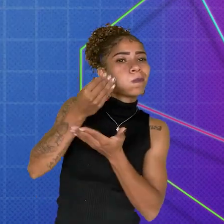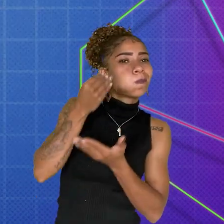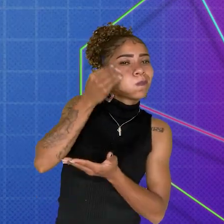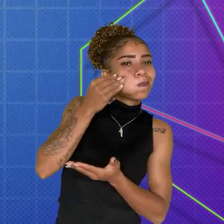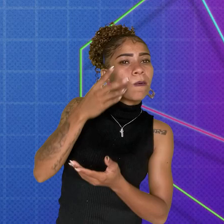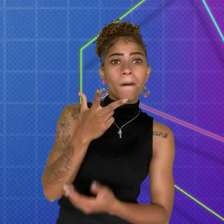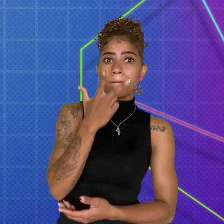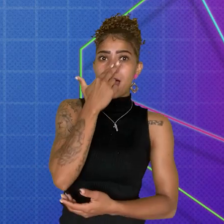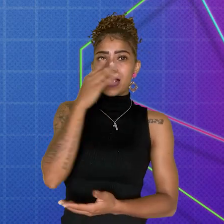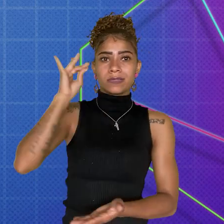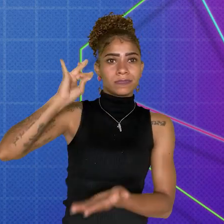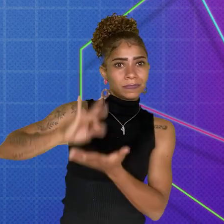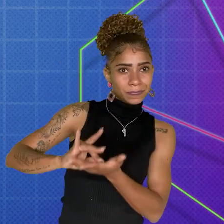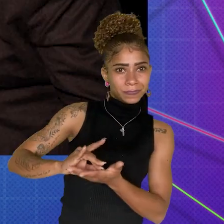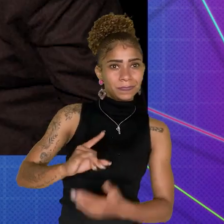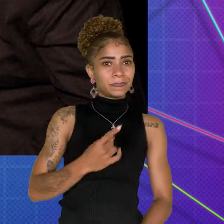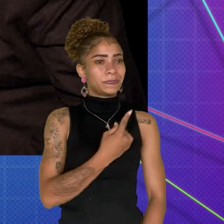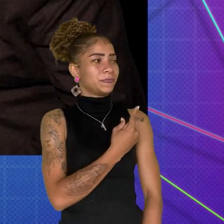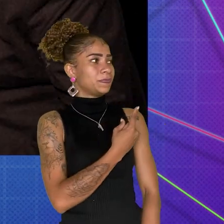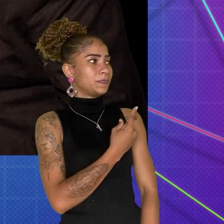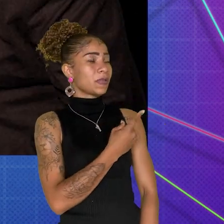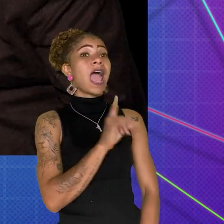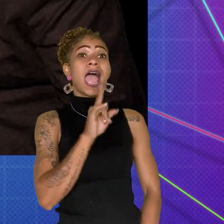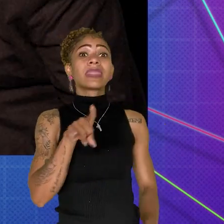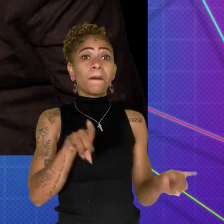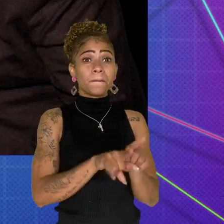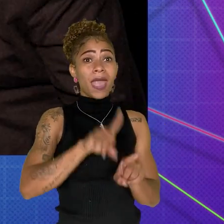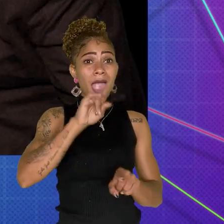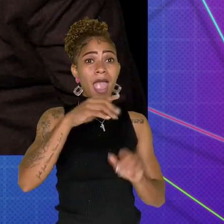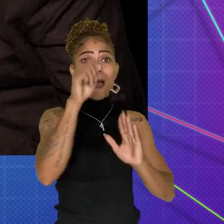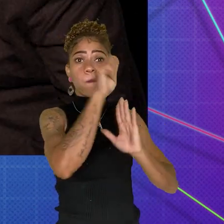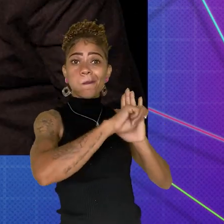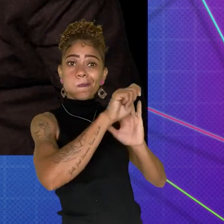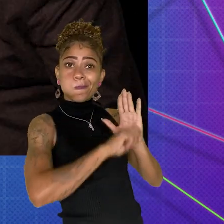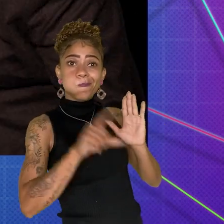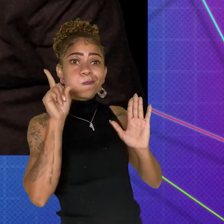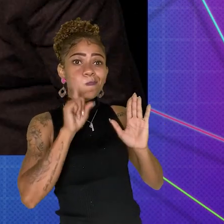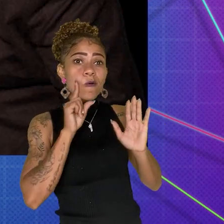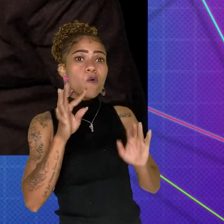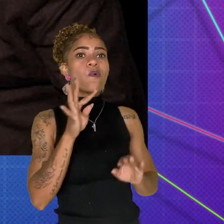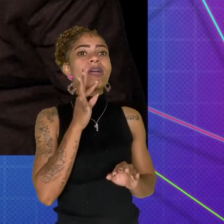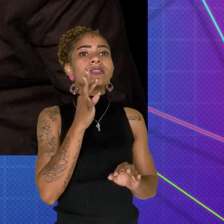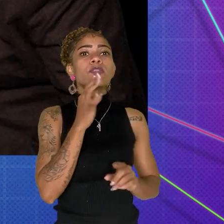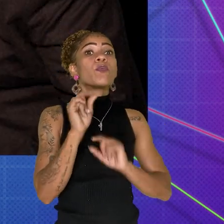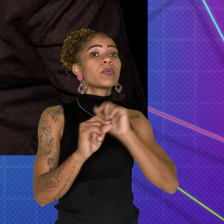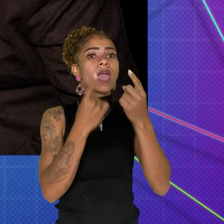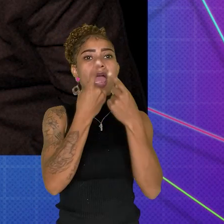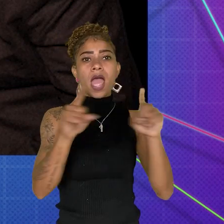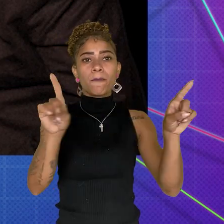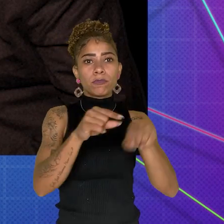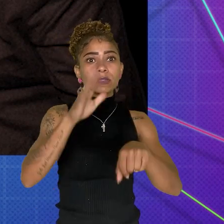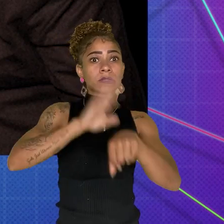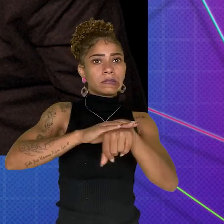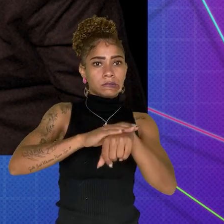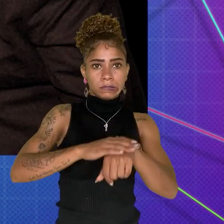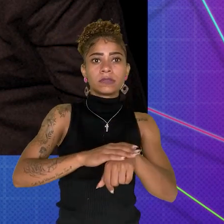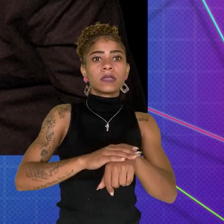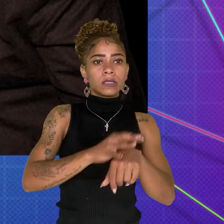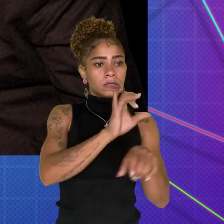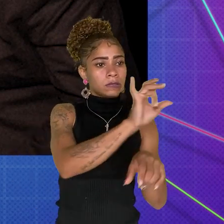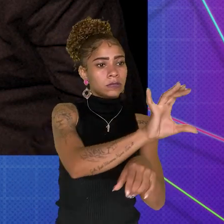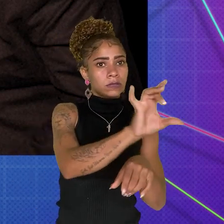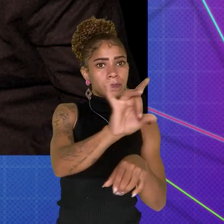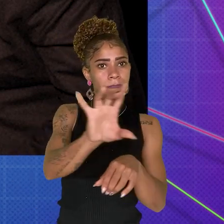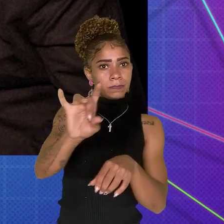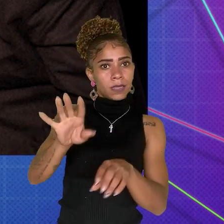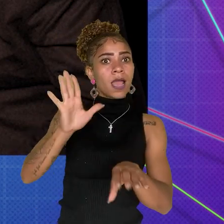jogos. Jeremy Soule. O Jeremy Soule é um compositor americano conhecido por suas trilhas sonoras épicas para jogos